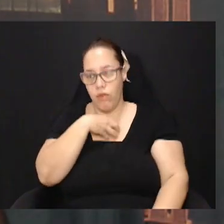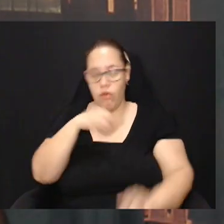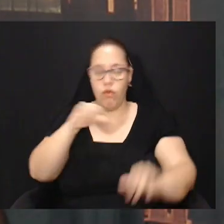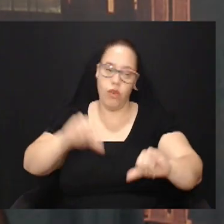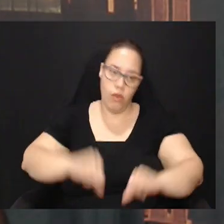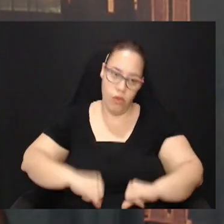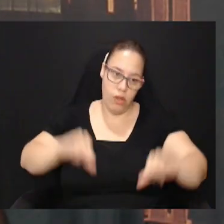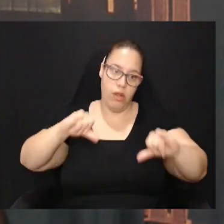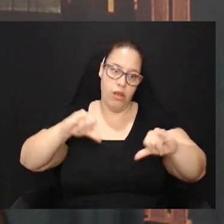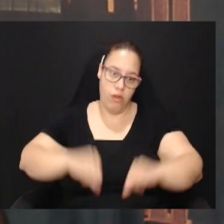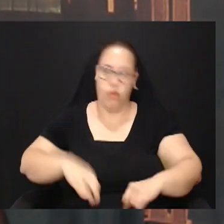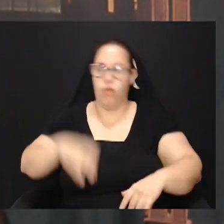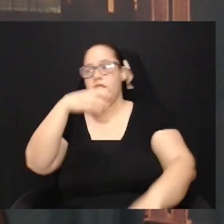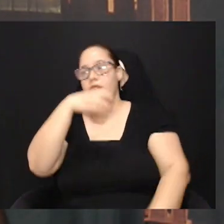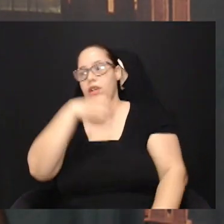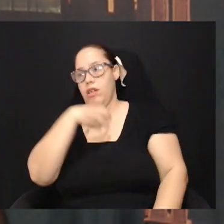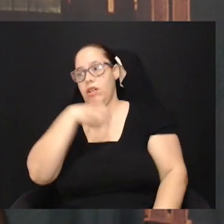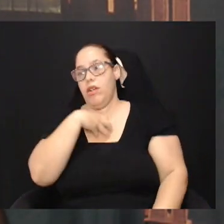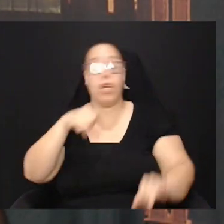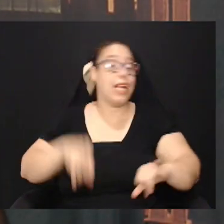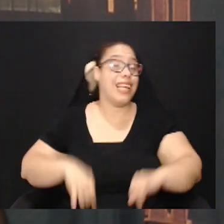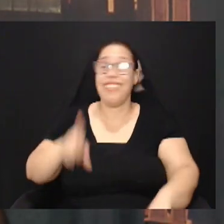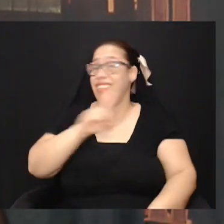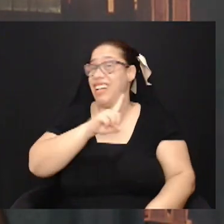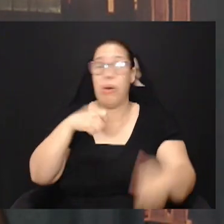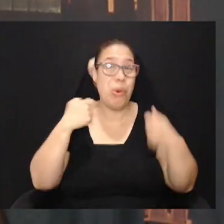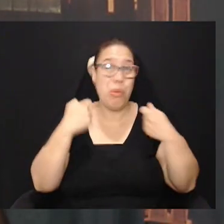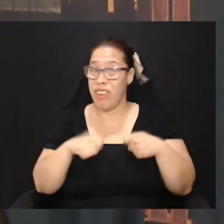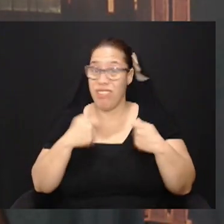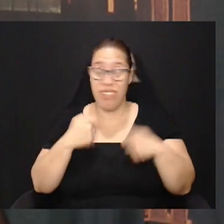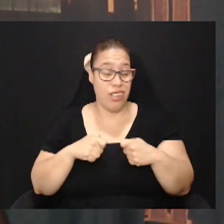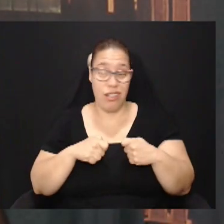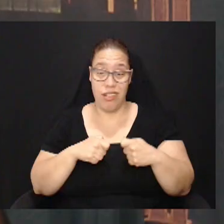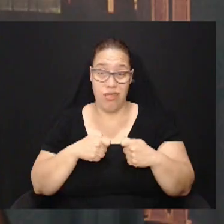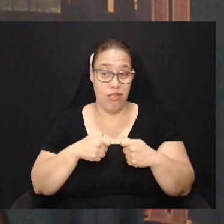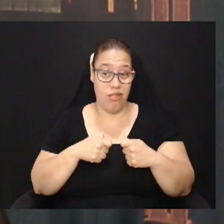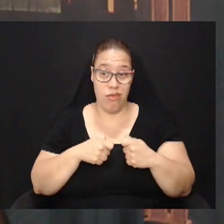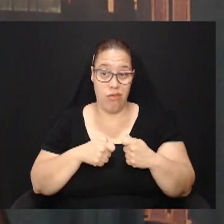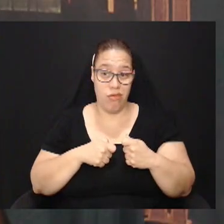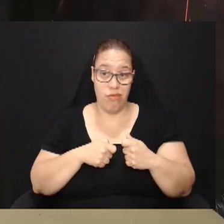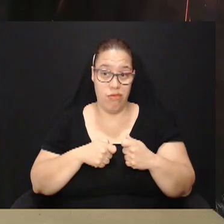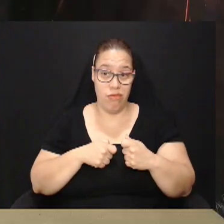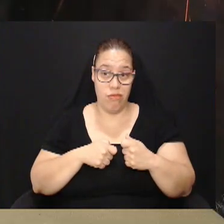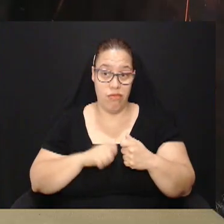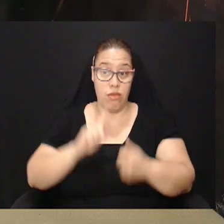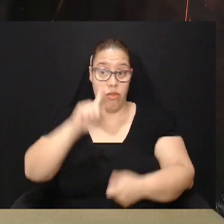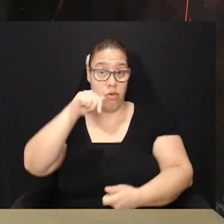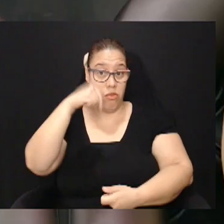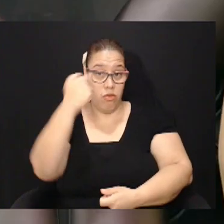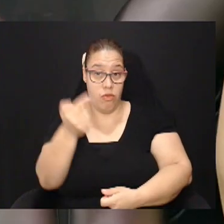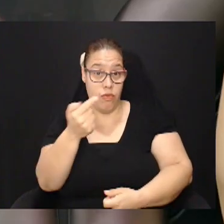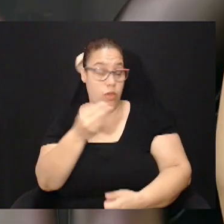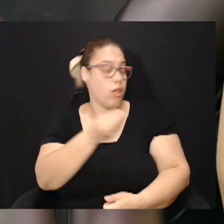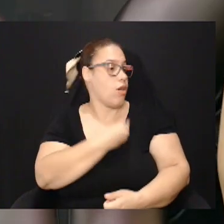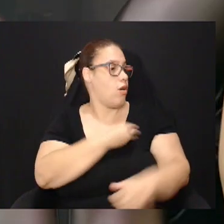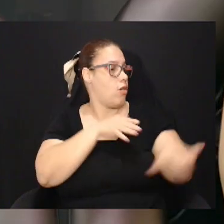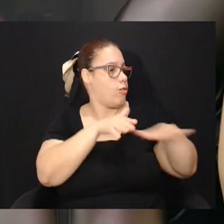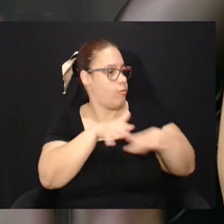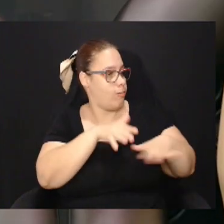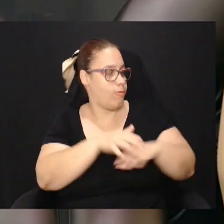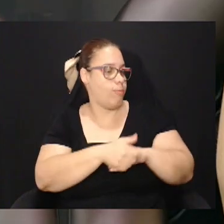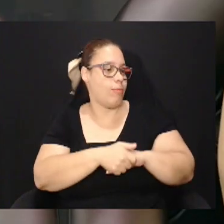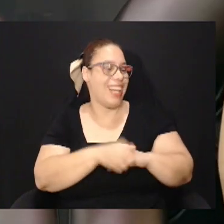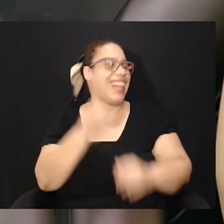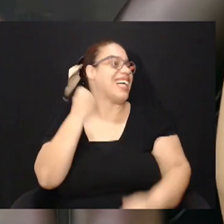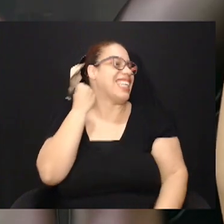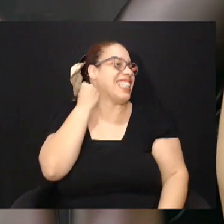sofrer. Não, eu não preciso disso. Vamos para outro cenário. Eu tô vivendo um momento de muito estresse,